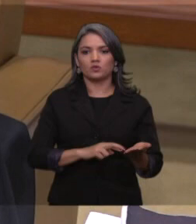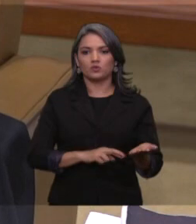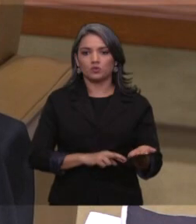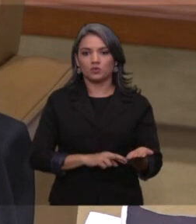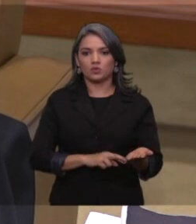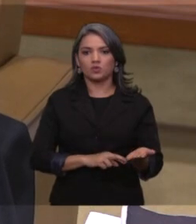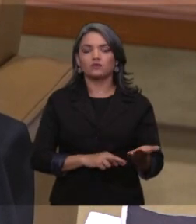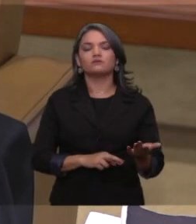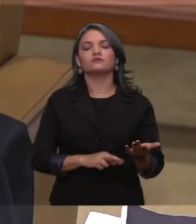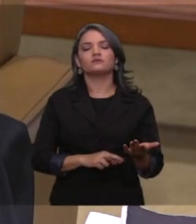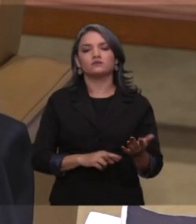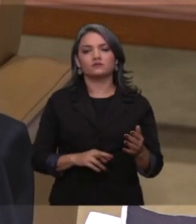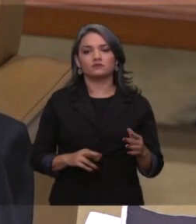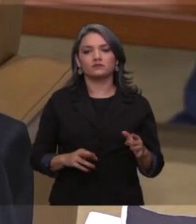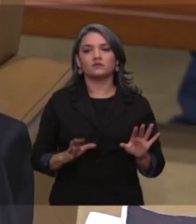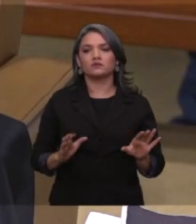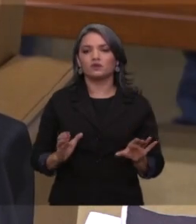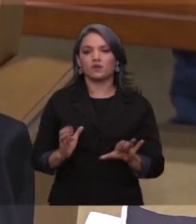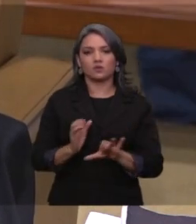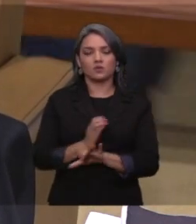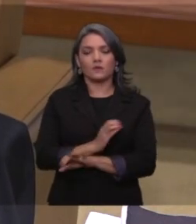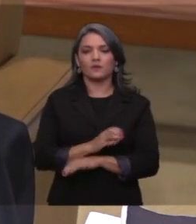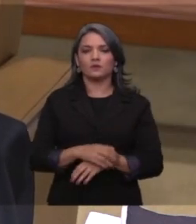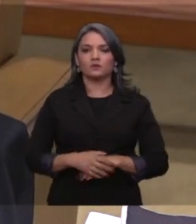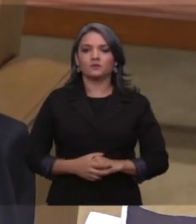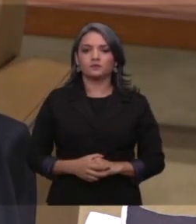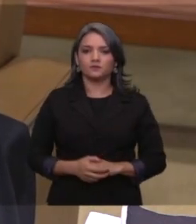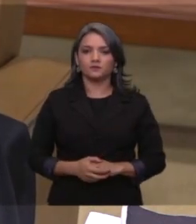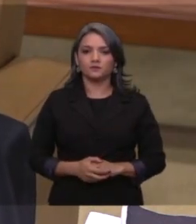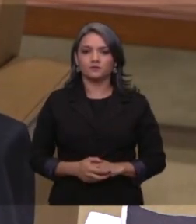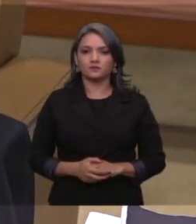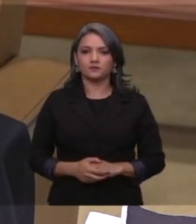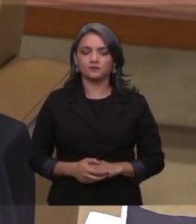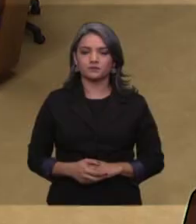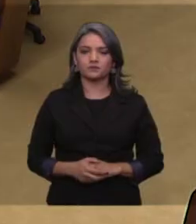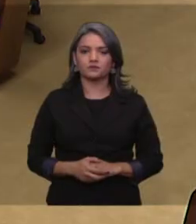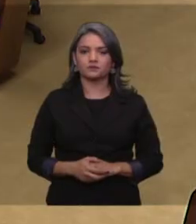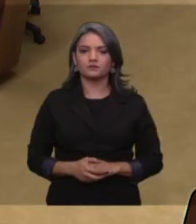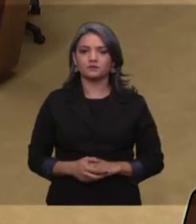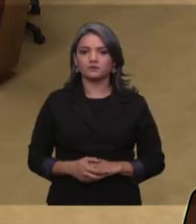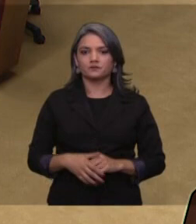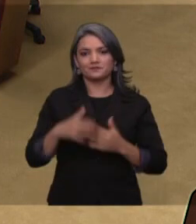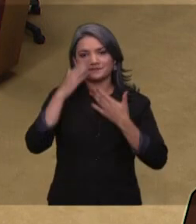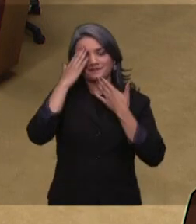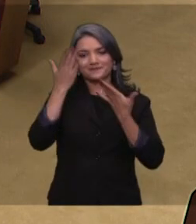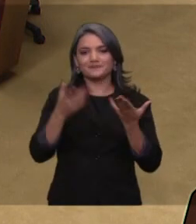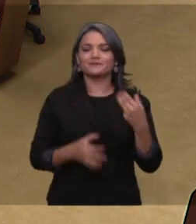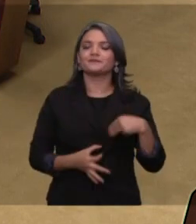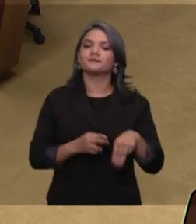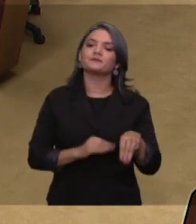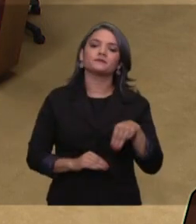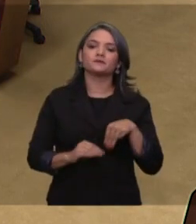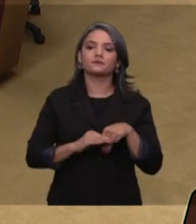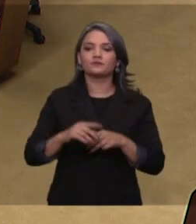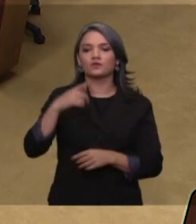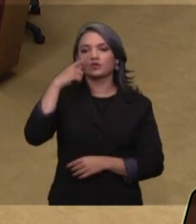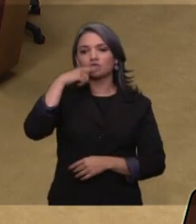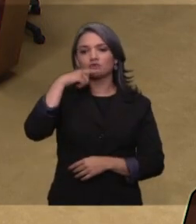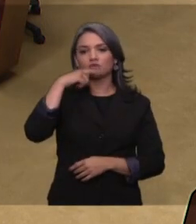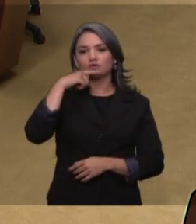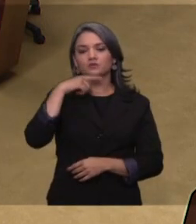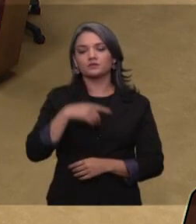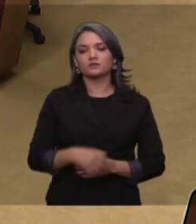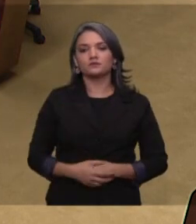o acompanhando as inteiras. Muito obrigado, ministro Gilmar